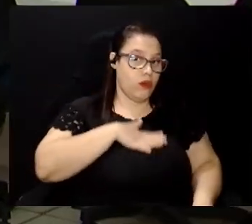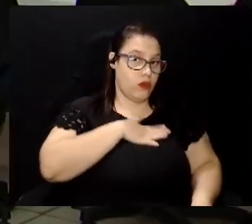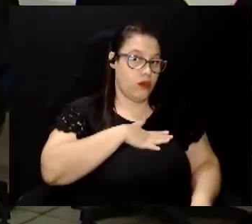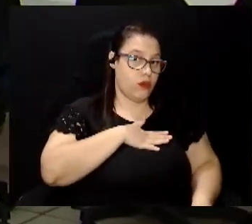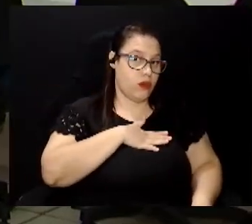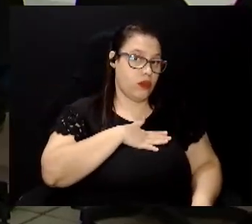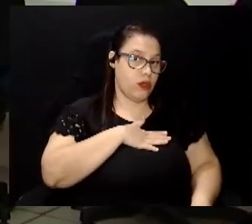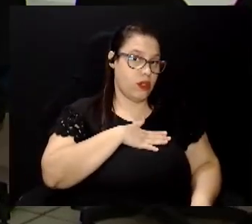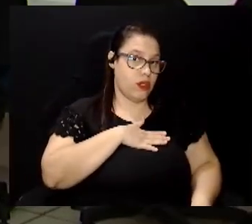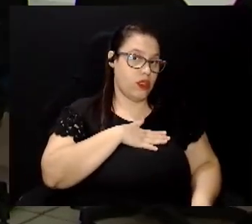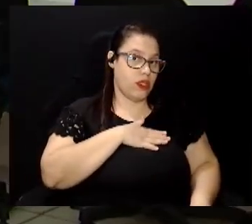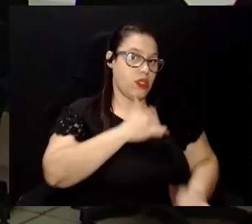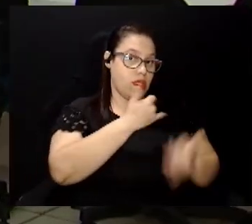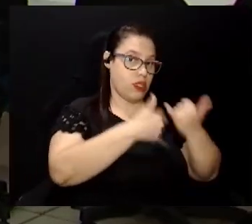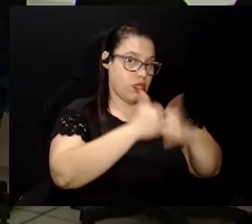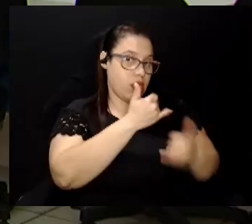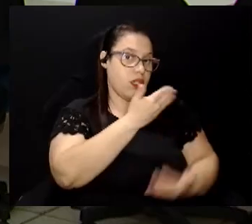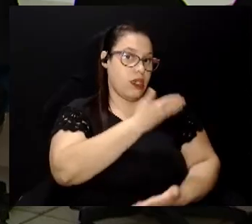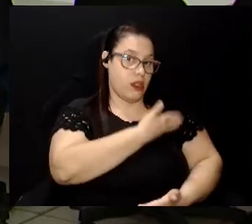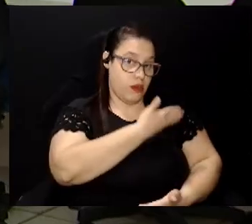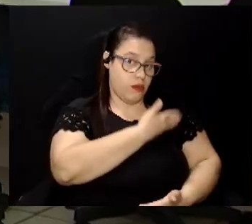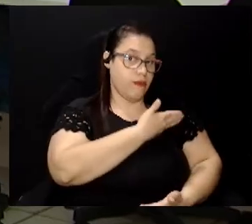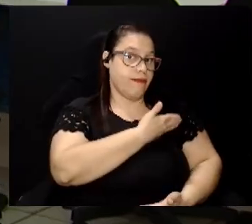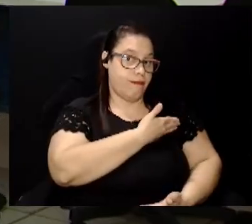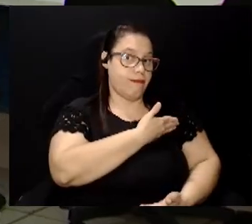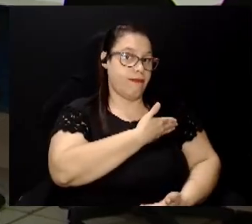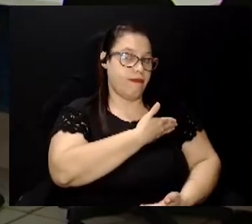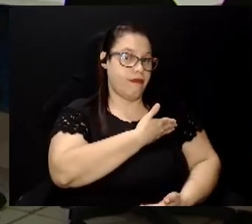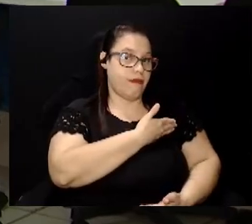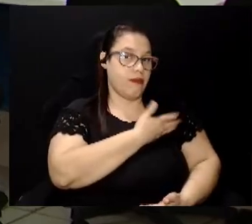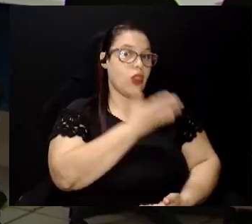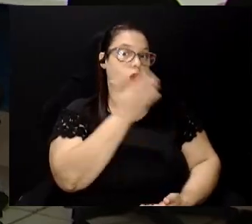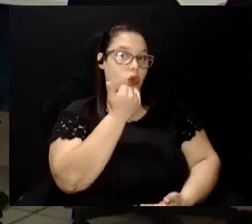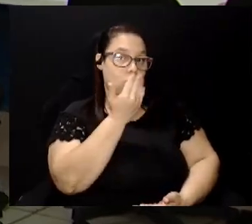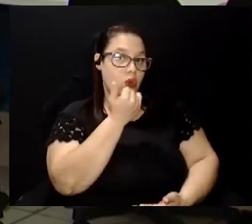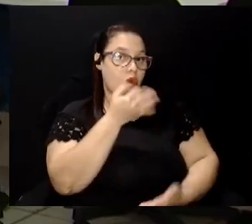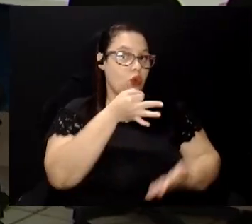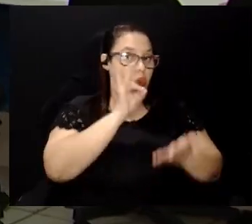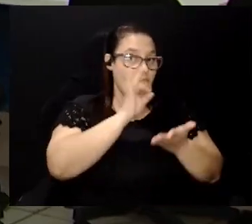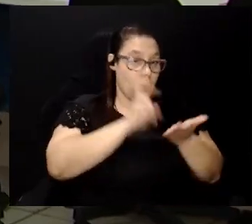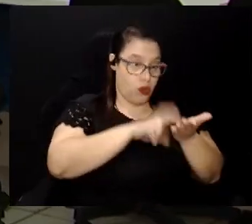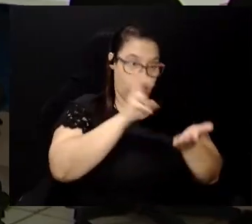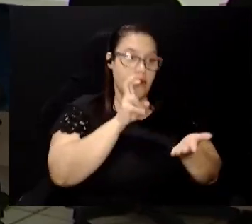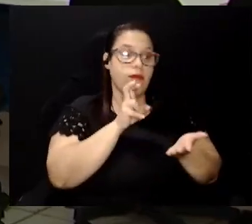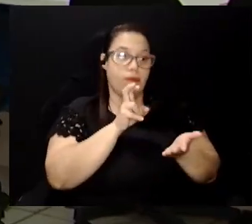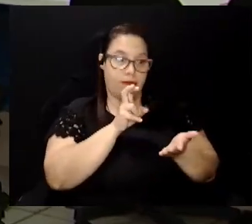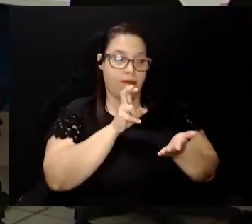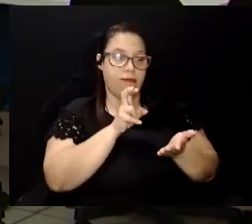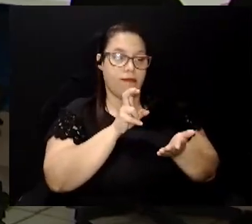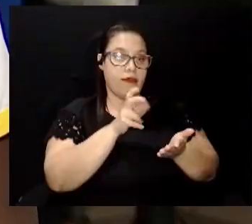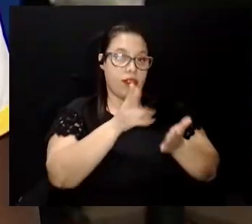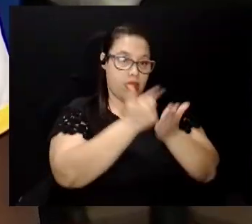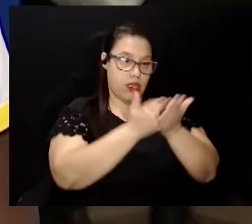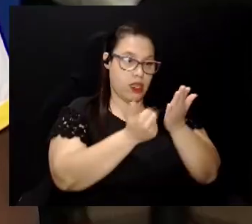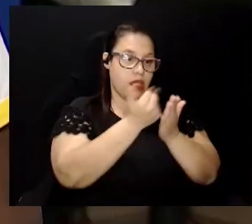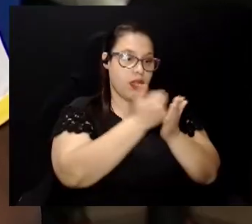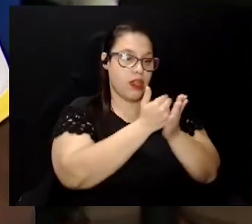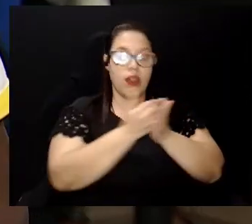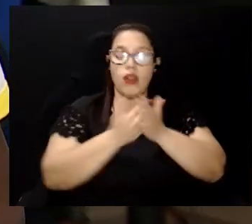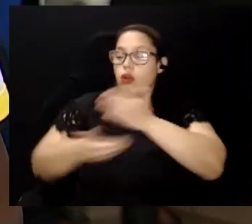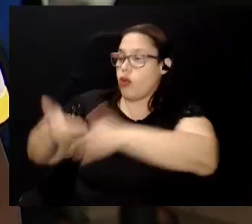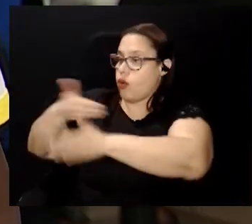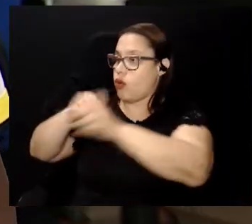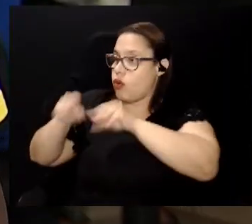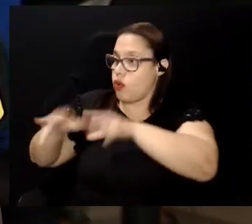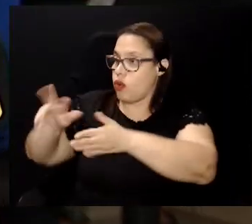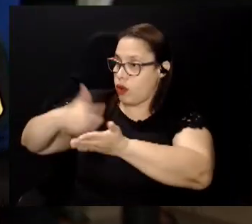de brincar com meus amigos, comer, tomar café da manhã e desenhar. Eu participo da